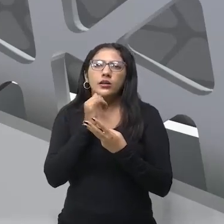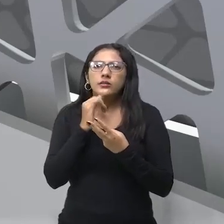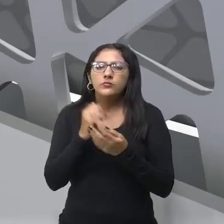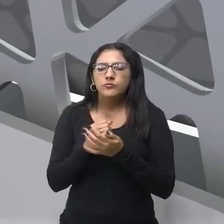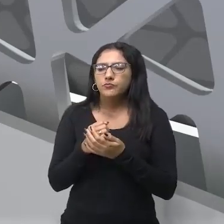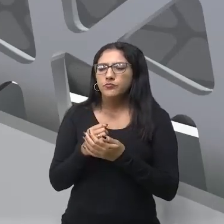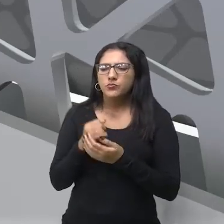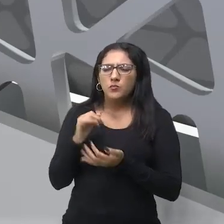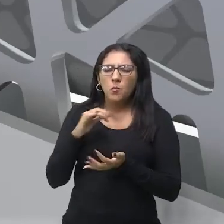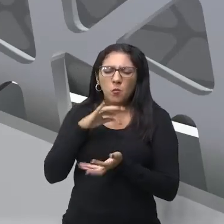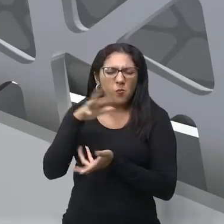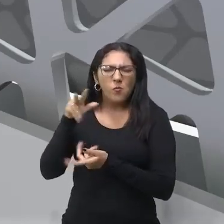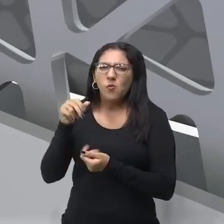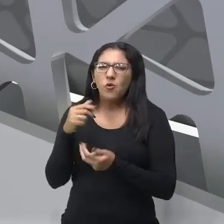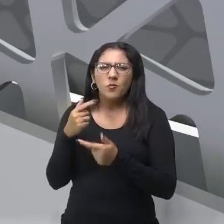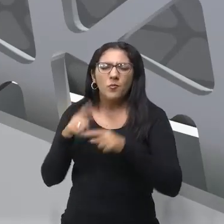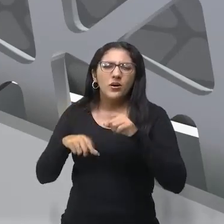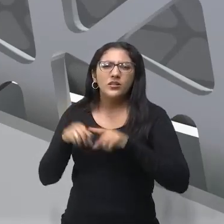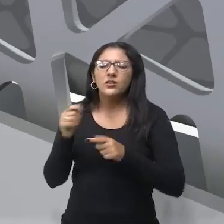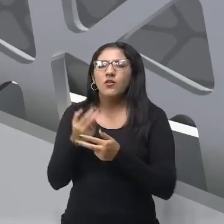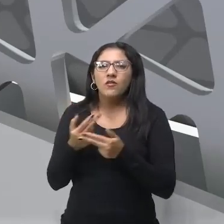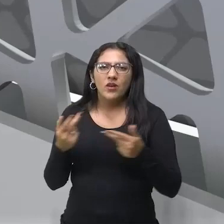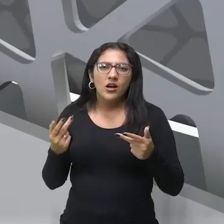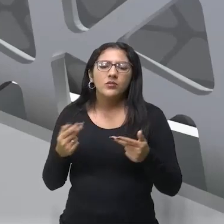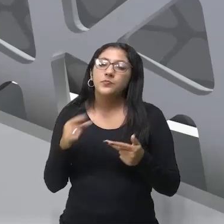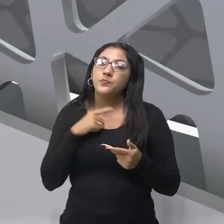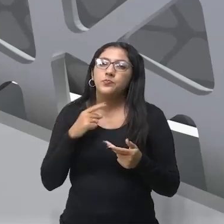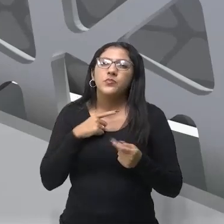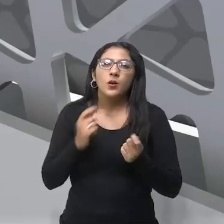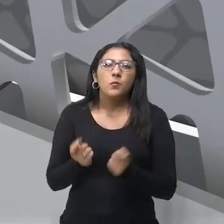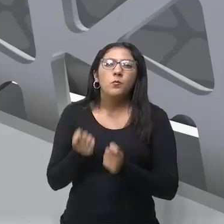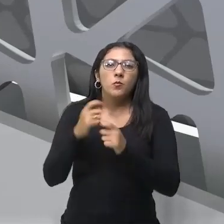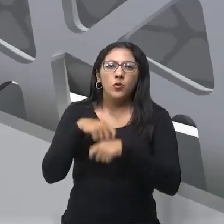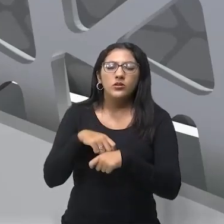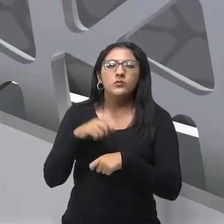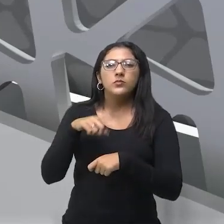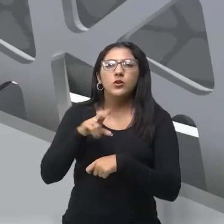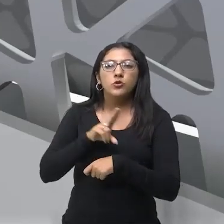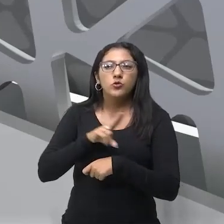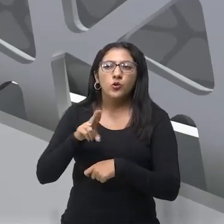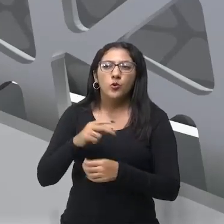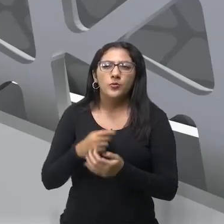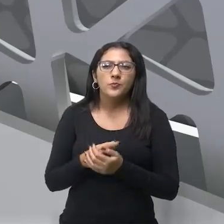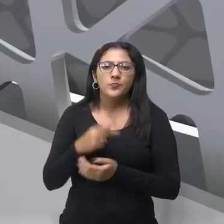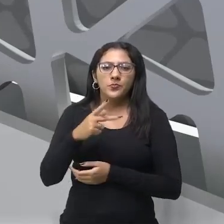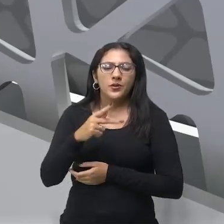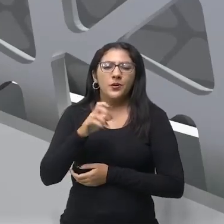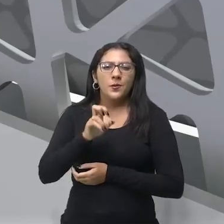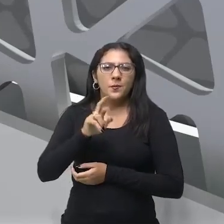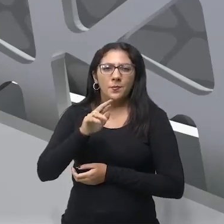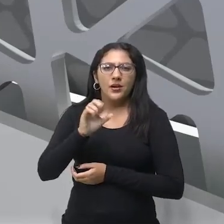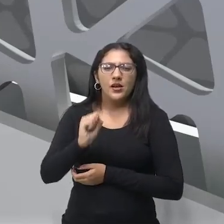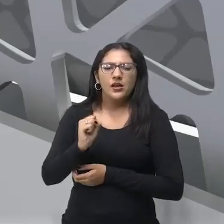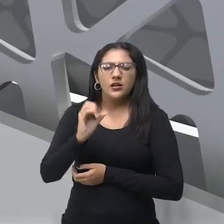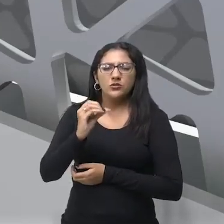de repente, do mundo vegetal, aí como as plantas, esse processo a gente chama